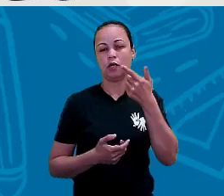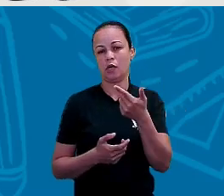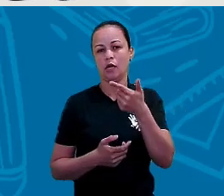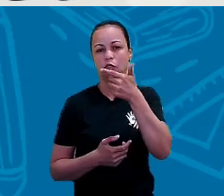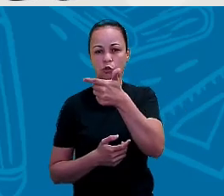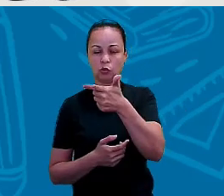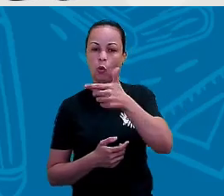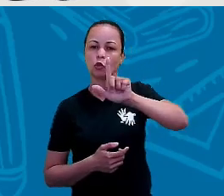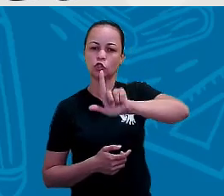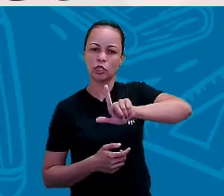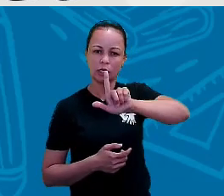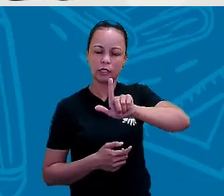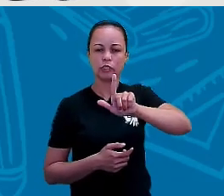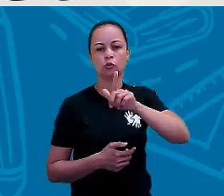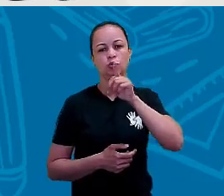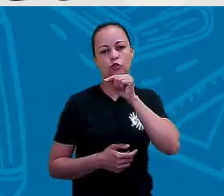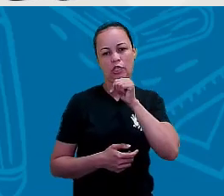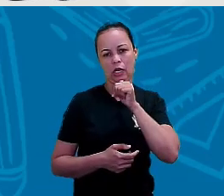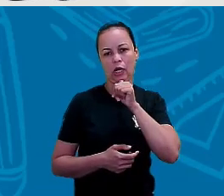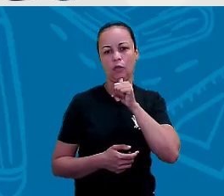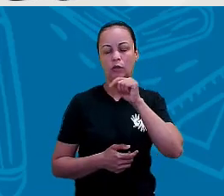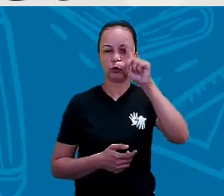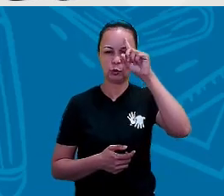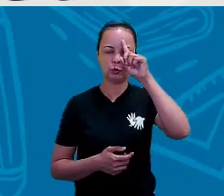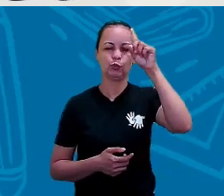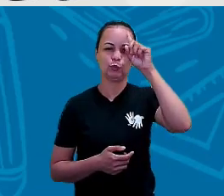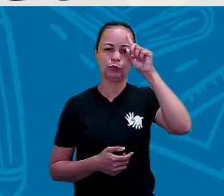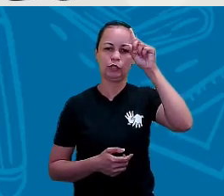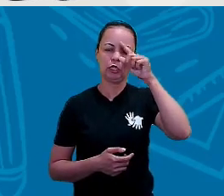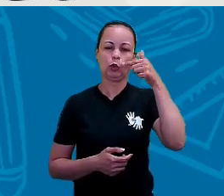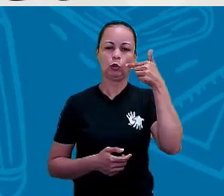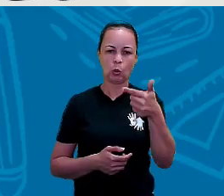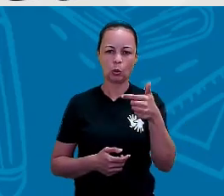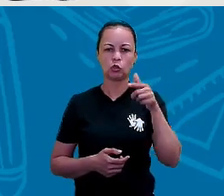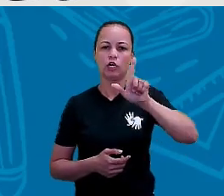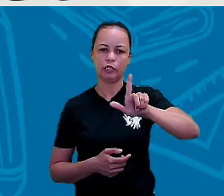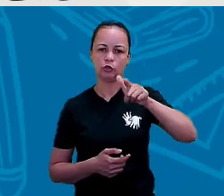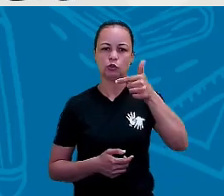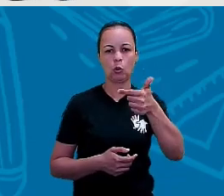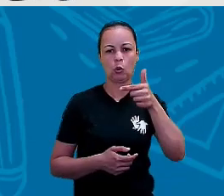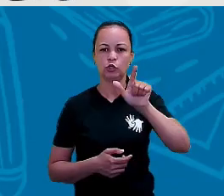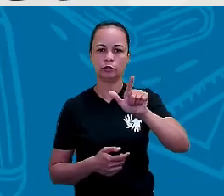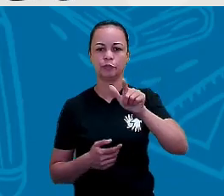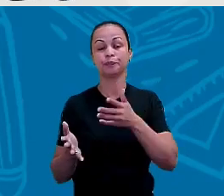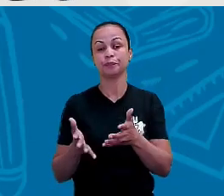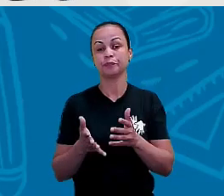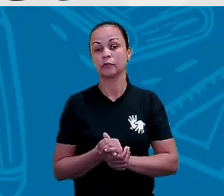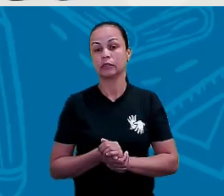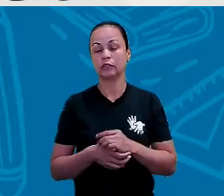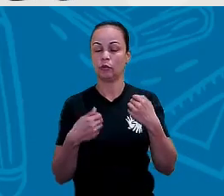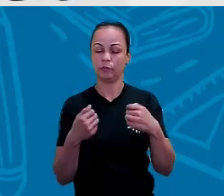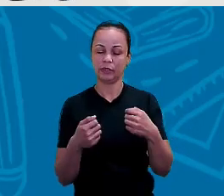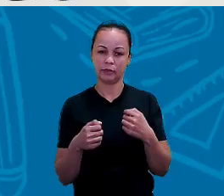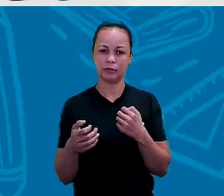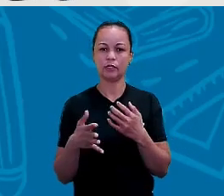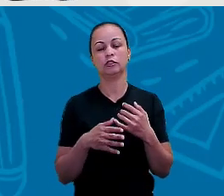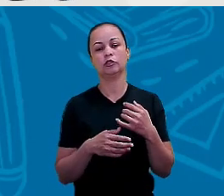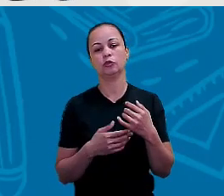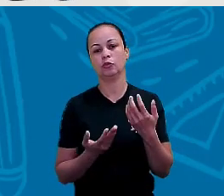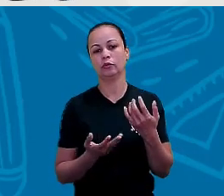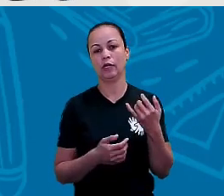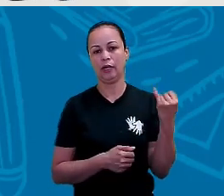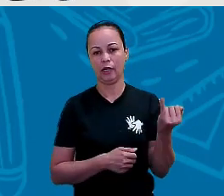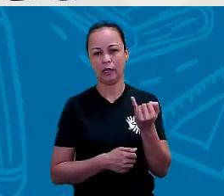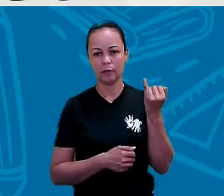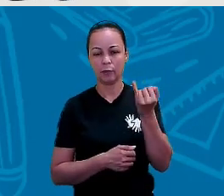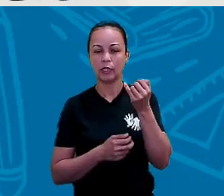certo? 2 dias de água. Portanto, a gente precisa se policiar para a gente não deixar de estar tomando